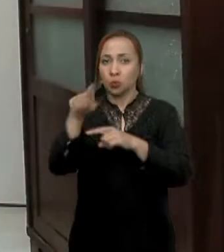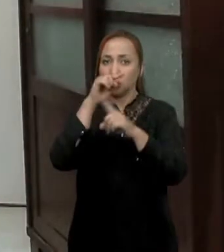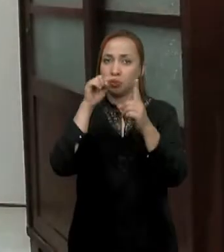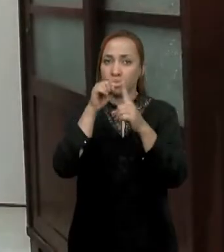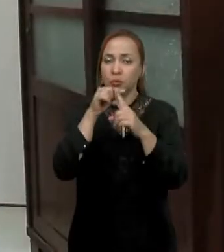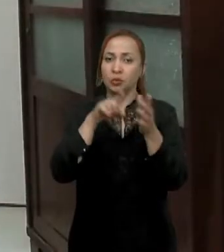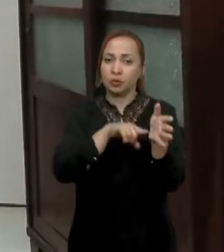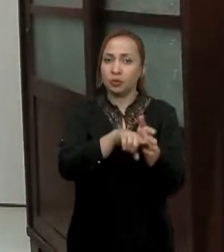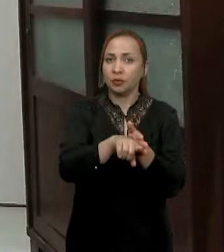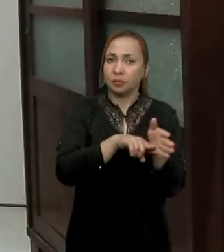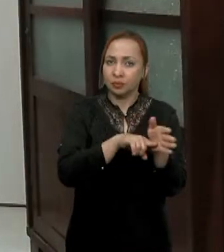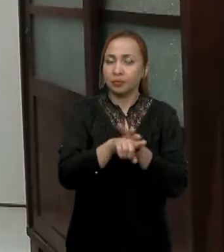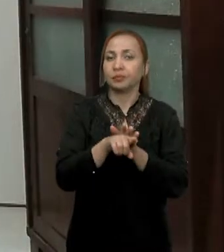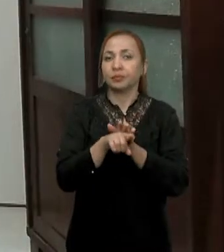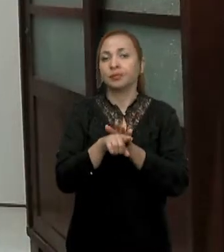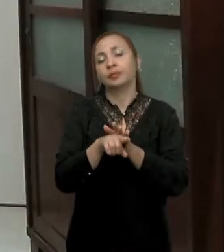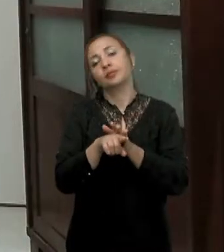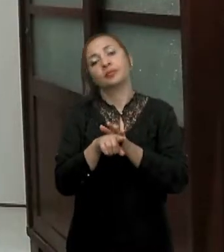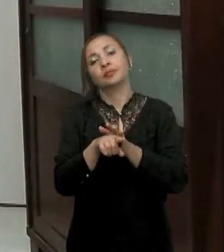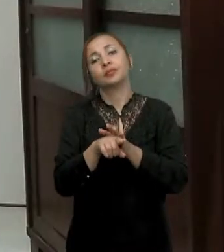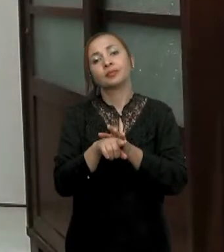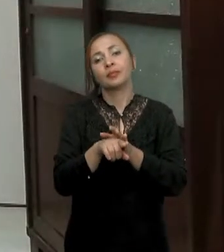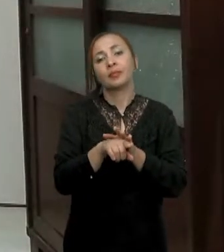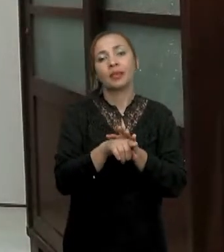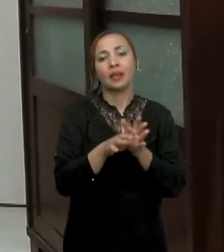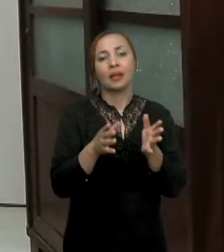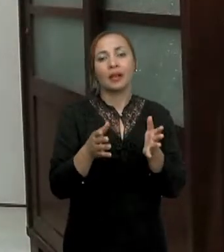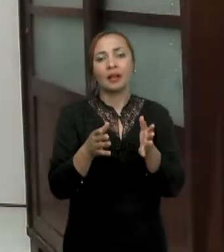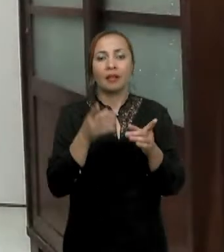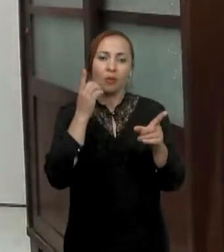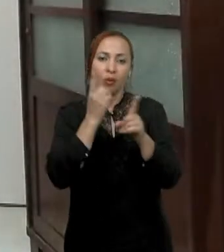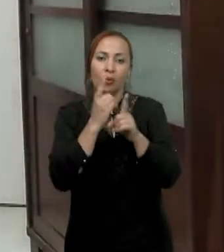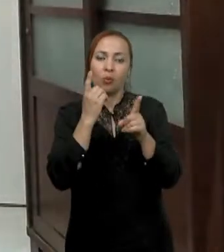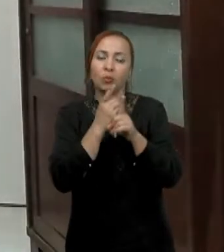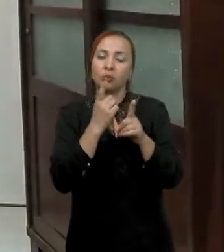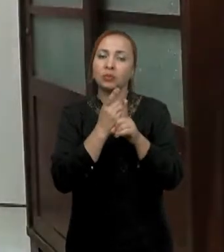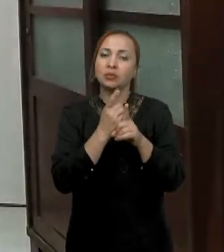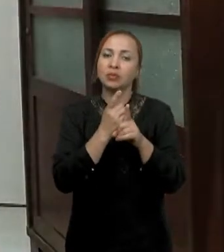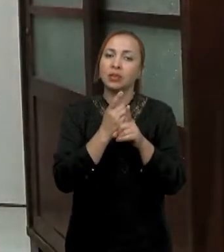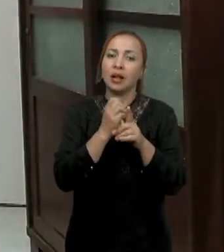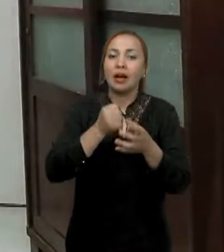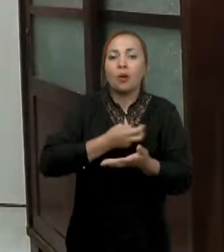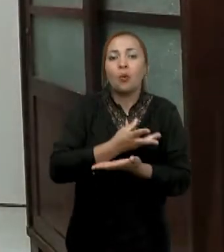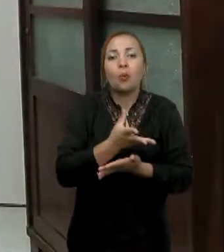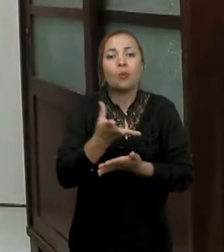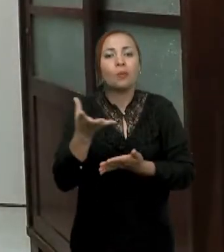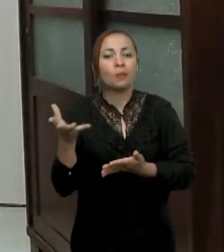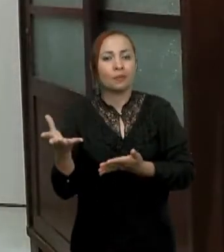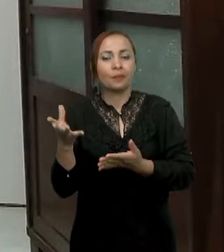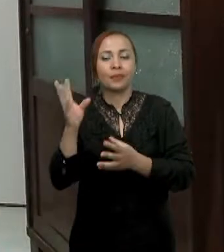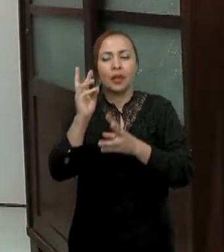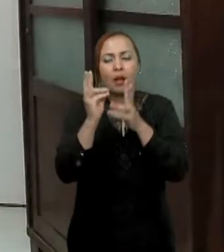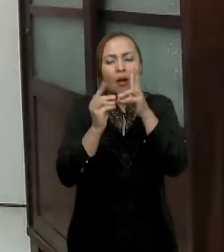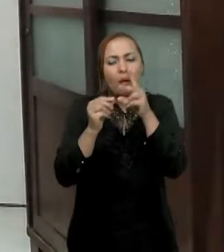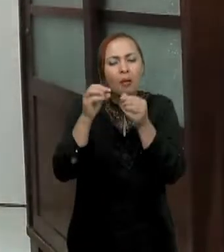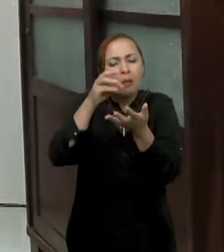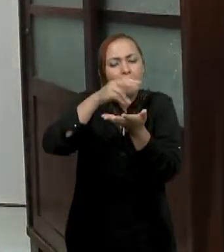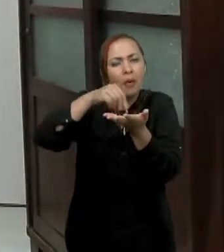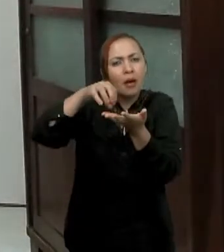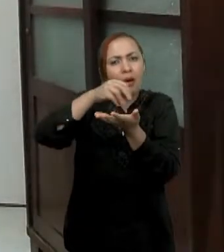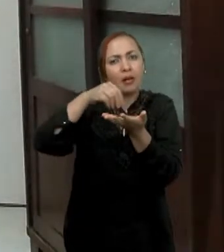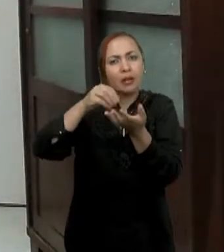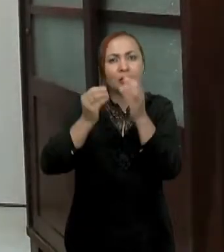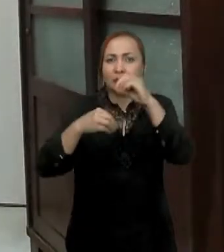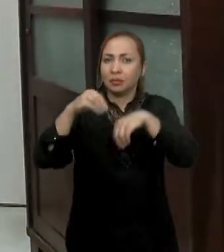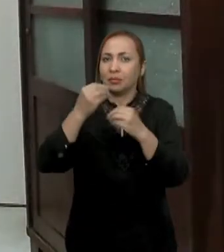O objetivo da pesquisa foi identificar e quantificar o